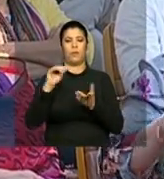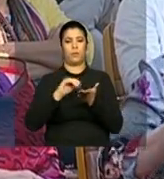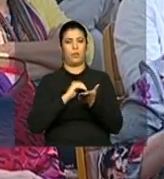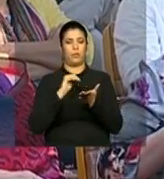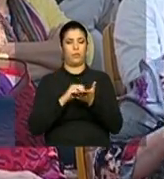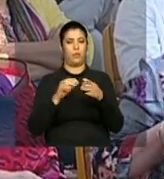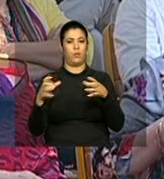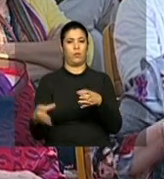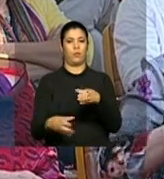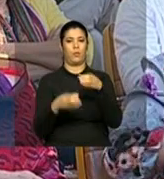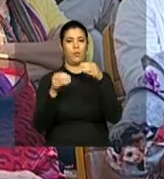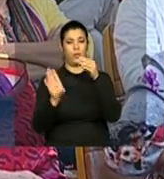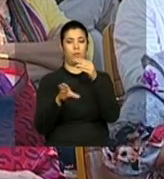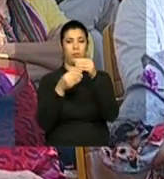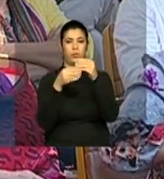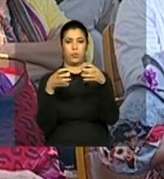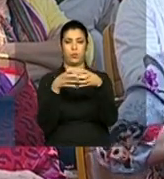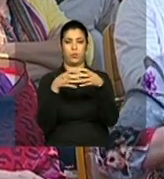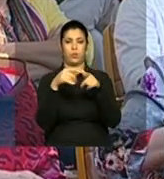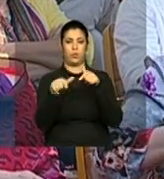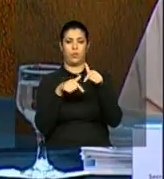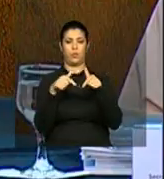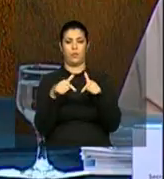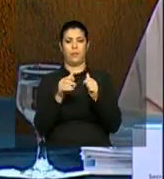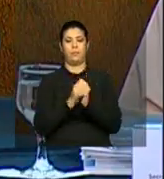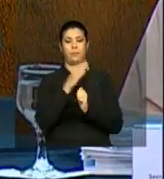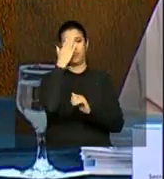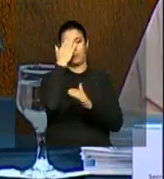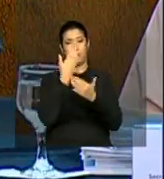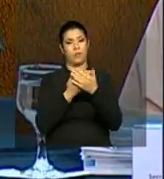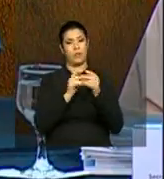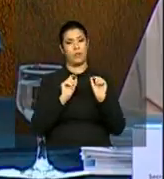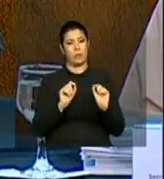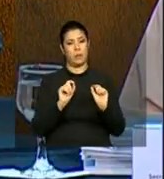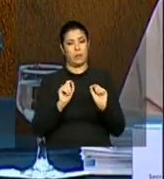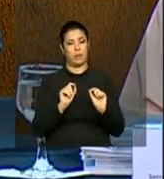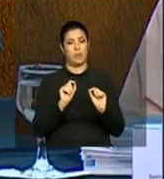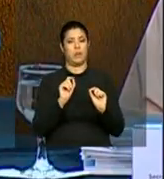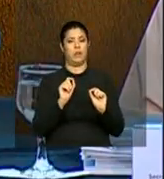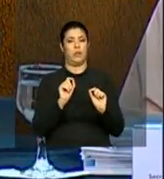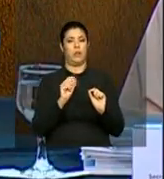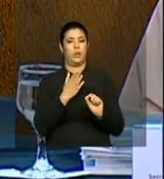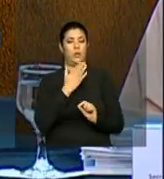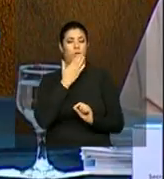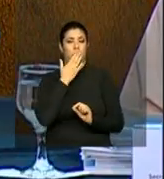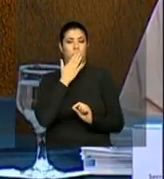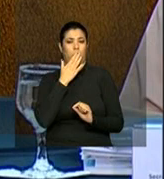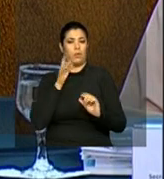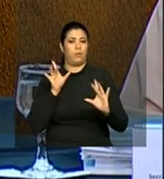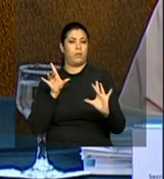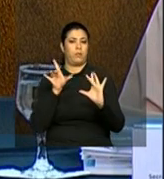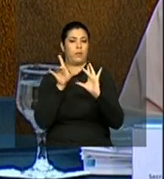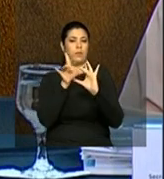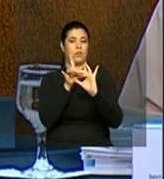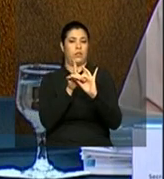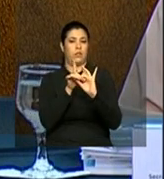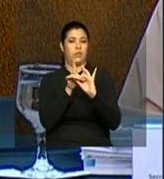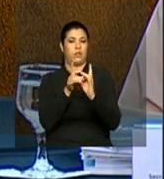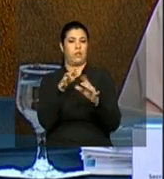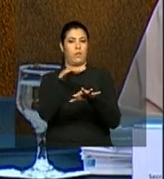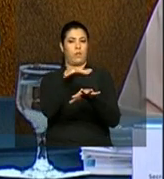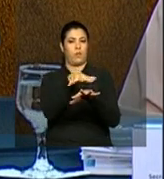compõem esse grupo de trabalho. Acho que essa integração interfederativa,